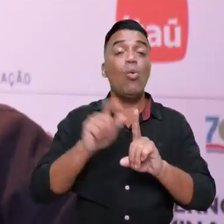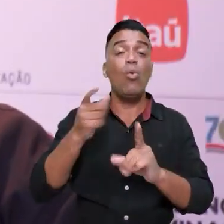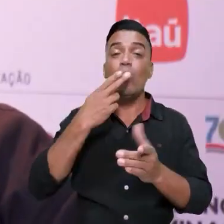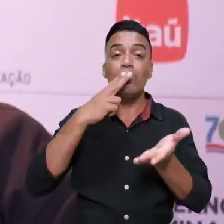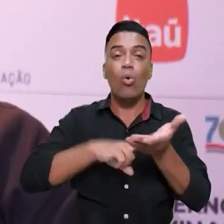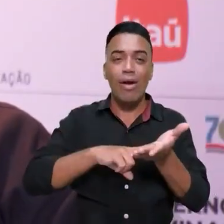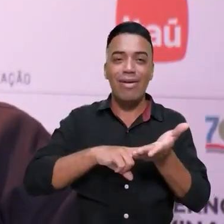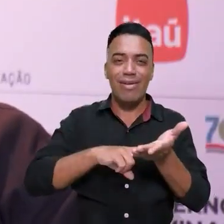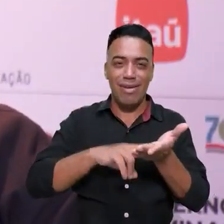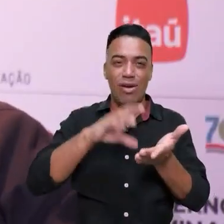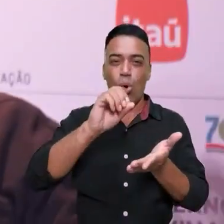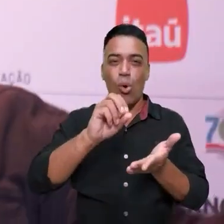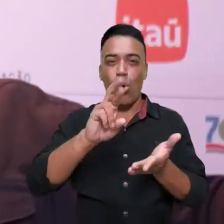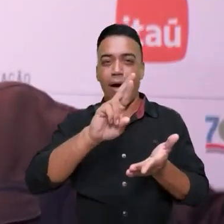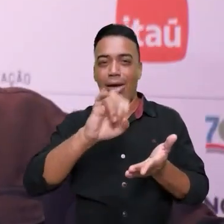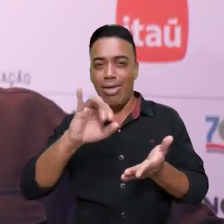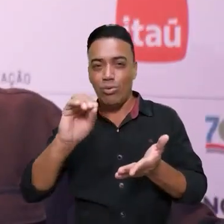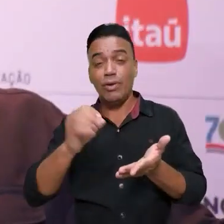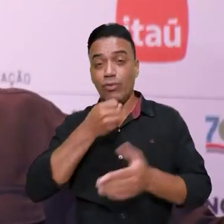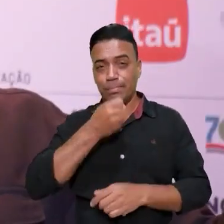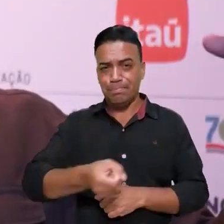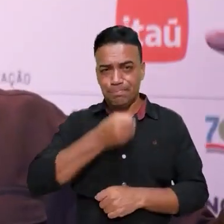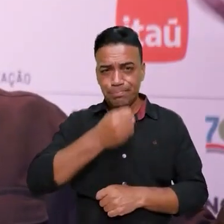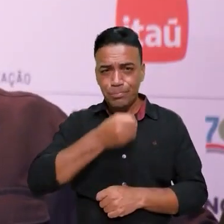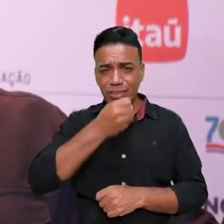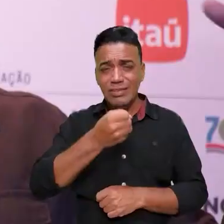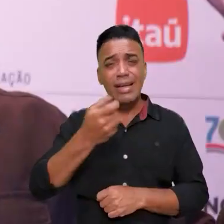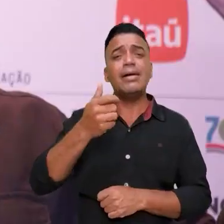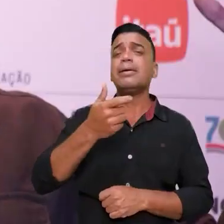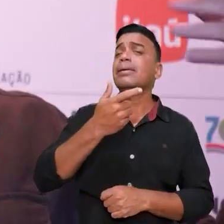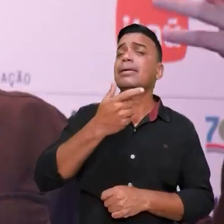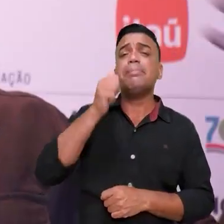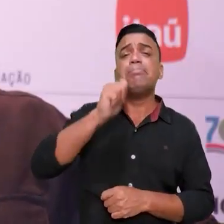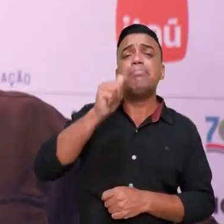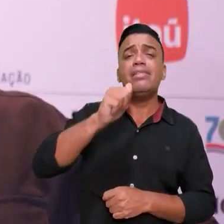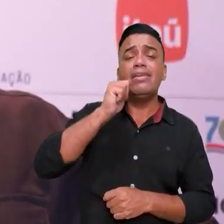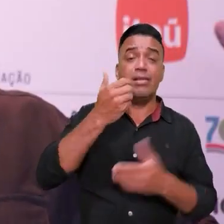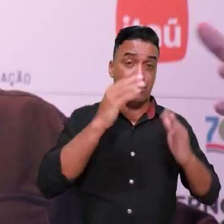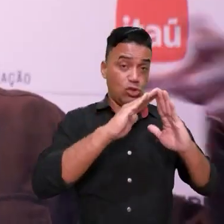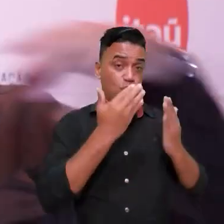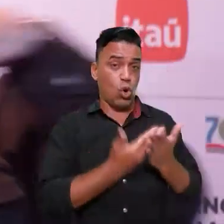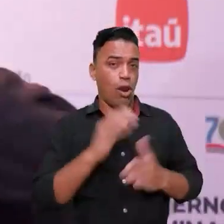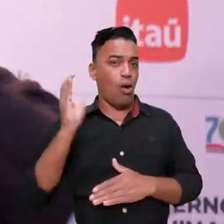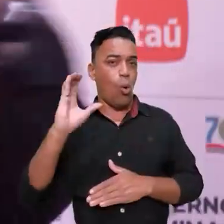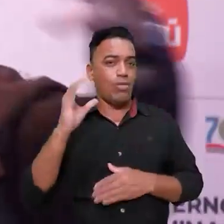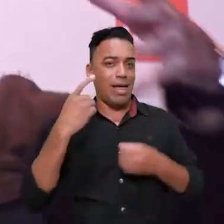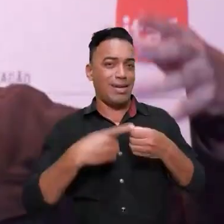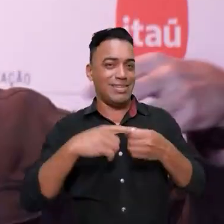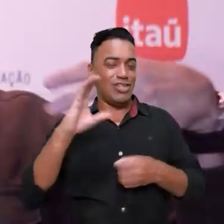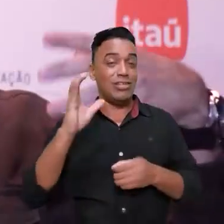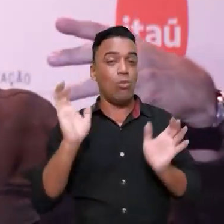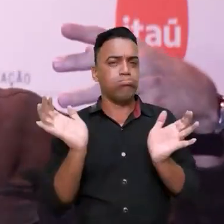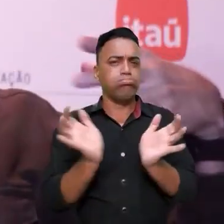E eu fui entrevistar umas meninas de uma escola em Contagem. Era um